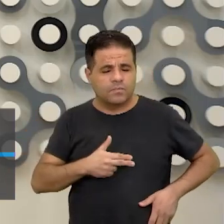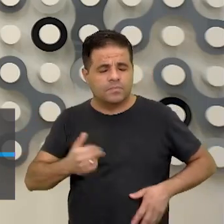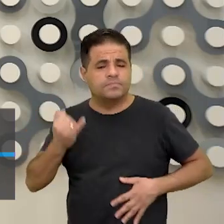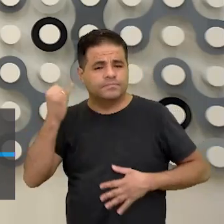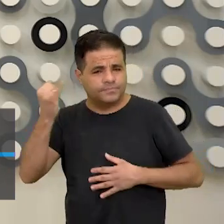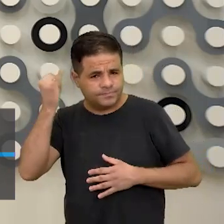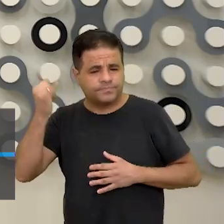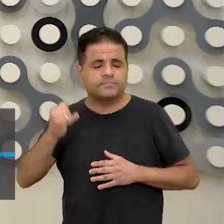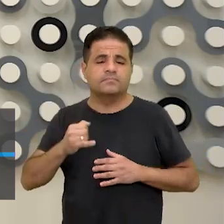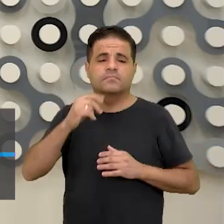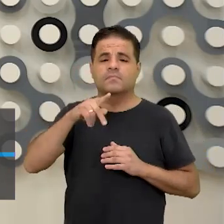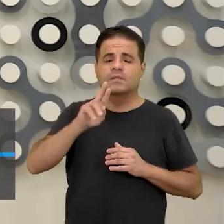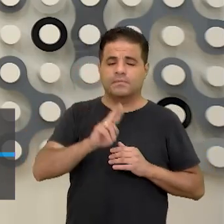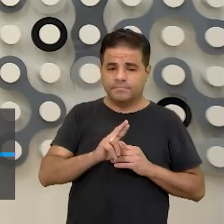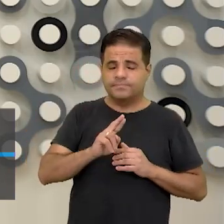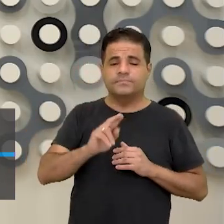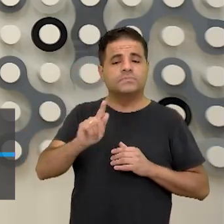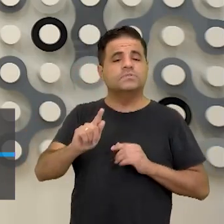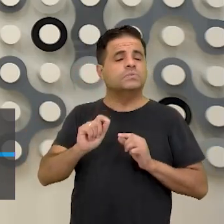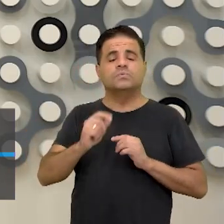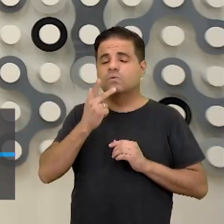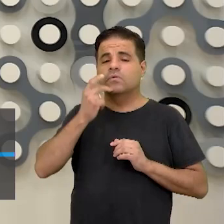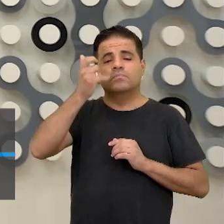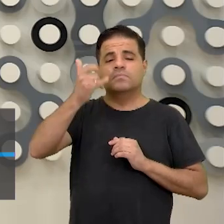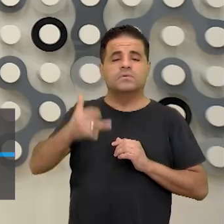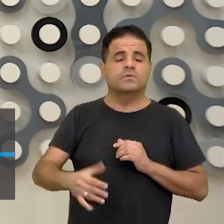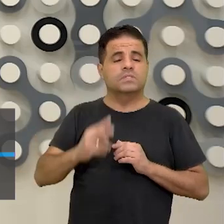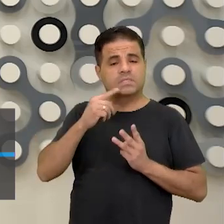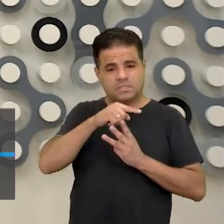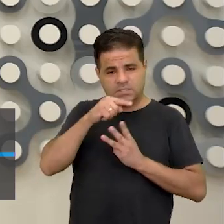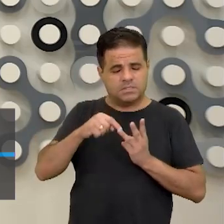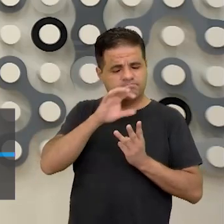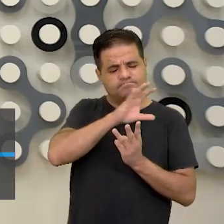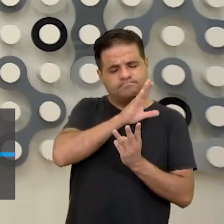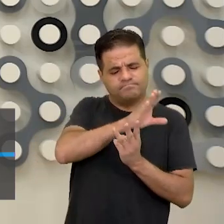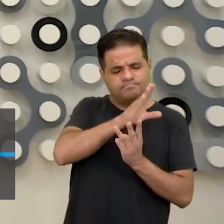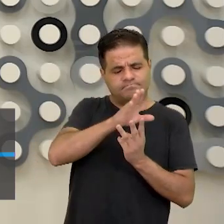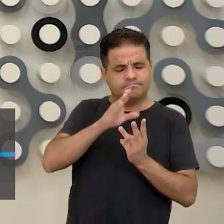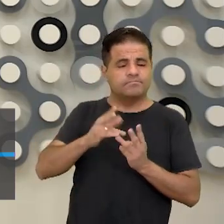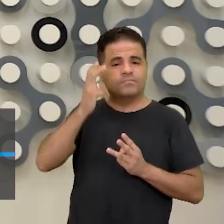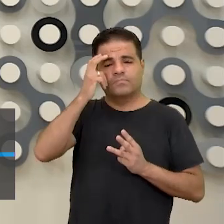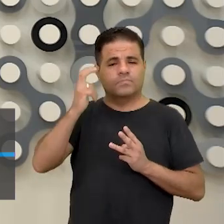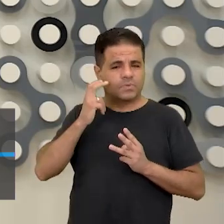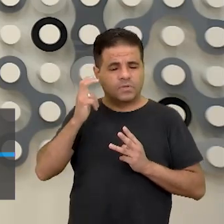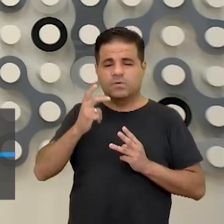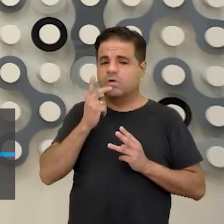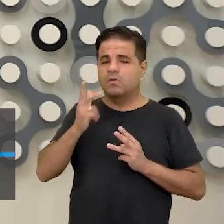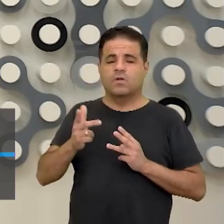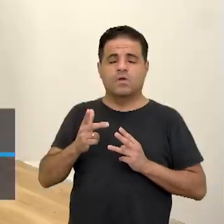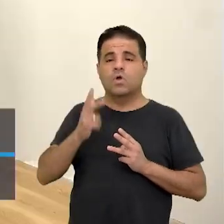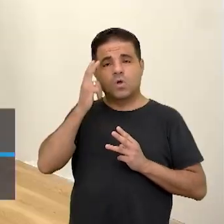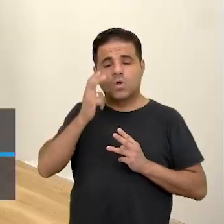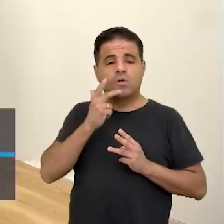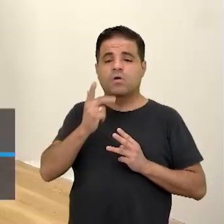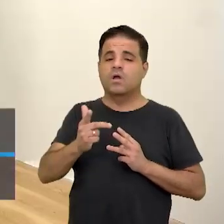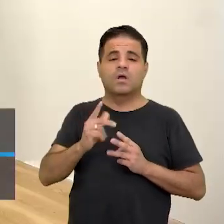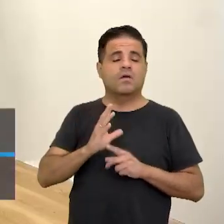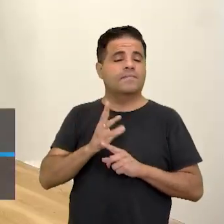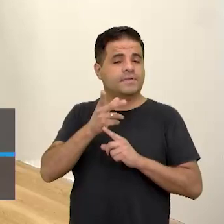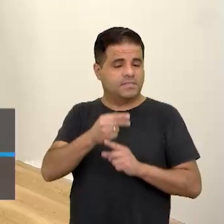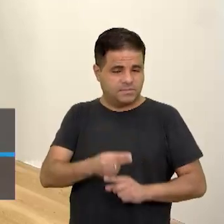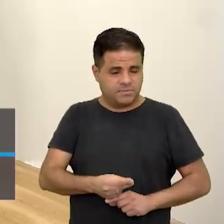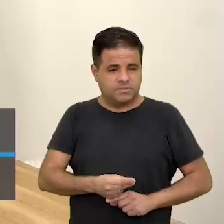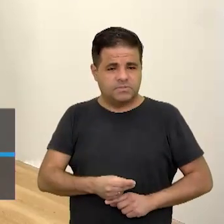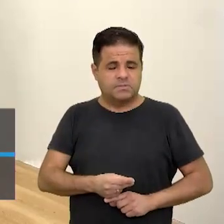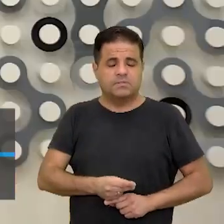da sociologia, que é o Pierre Bourdieu. Ele fala de 3 campos culturais, mas ele não fala exatamente de campo cultural. Por exemplo, ele fala da arte,